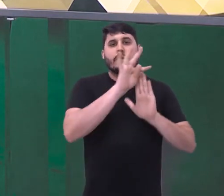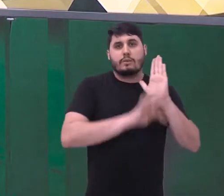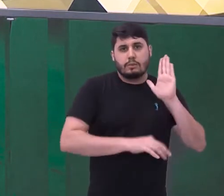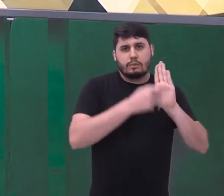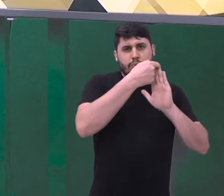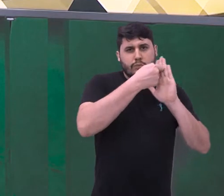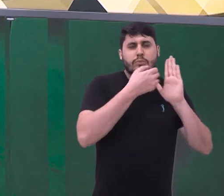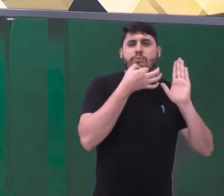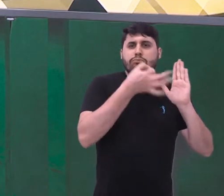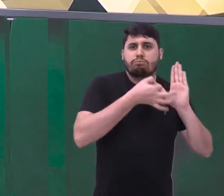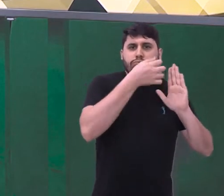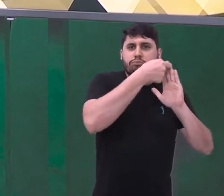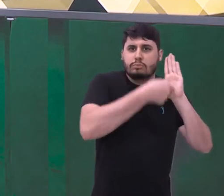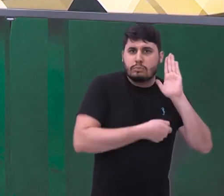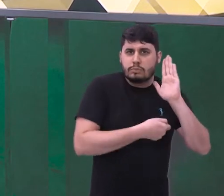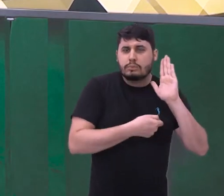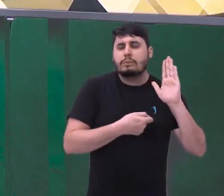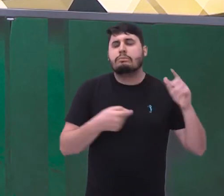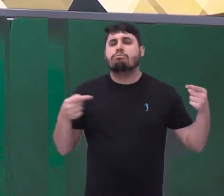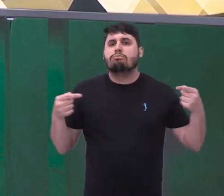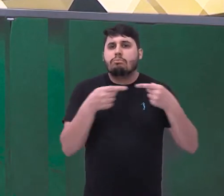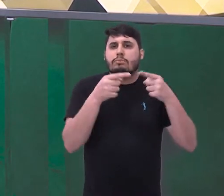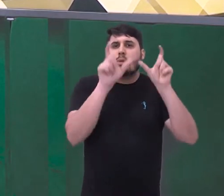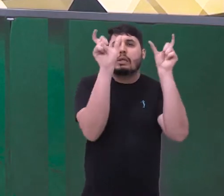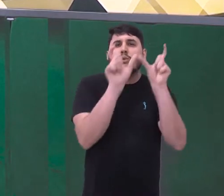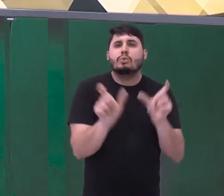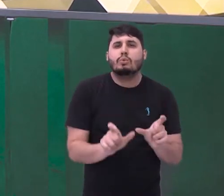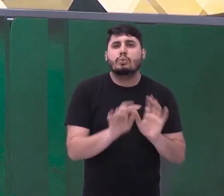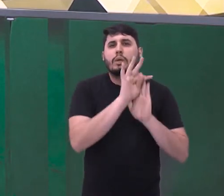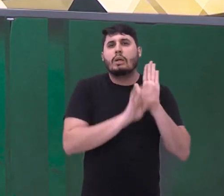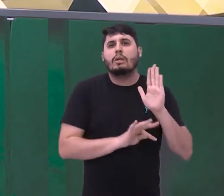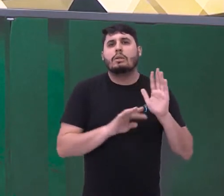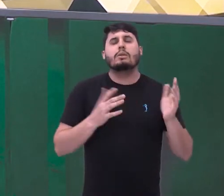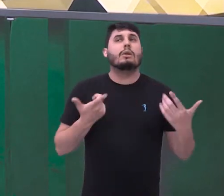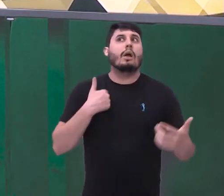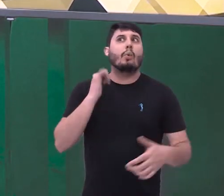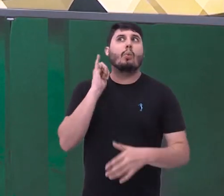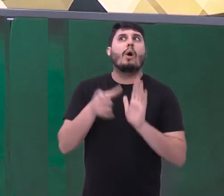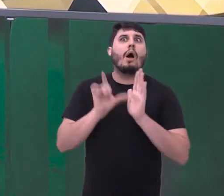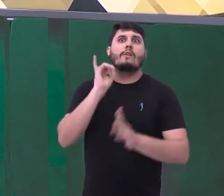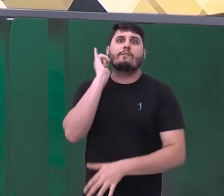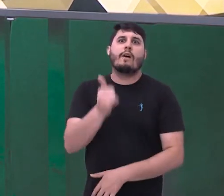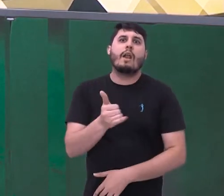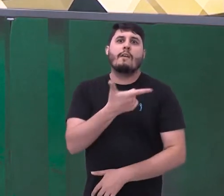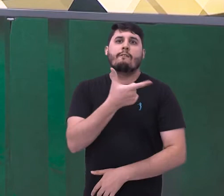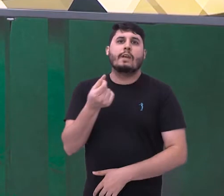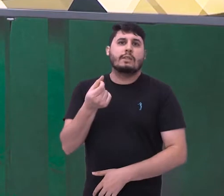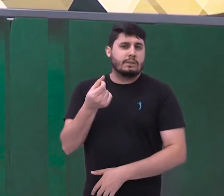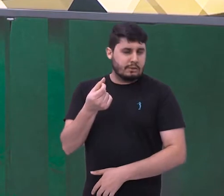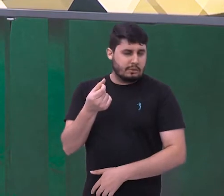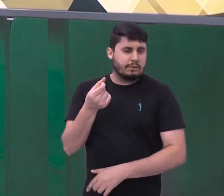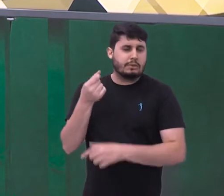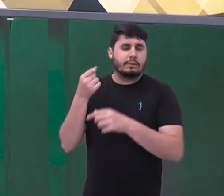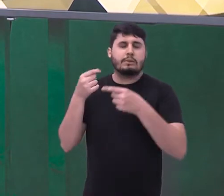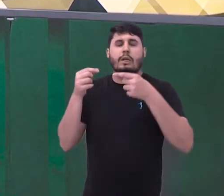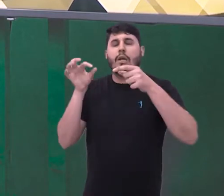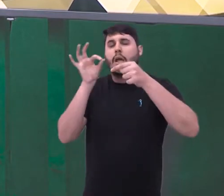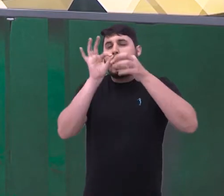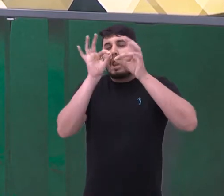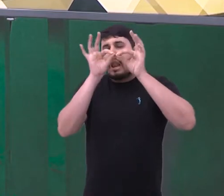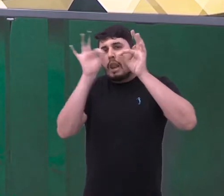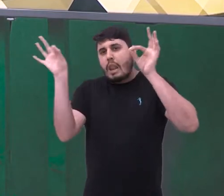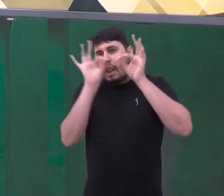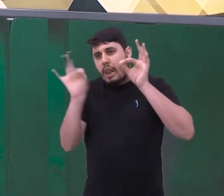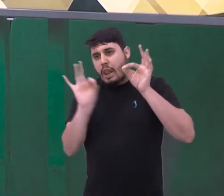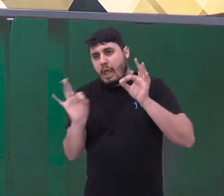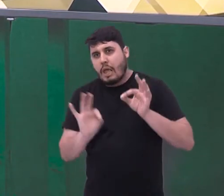Dissertativo, argumentativo em prosa dentro dos limites estruturais. Aí eu disse, 26 linhas você faz de rascunho. Eu já fiz